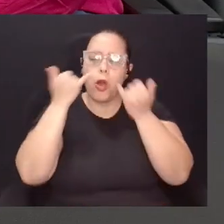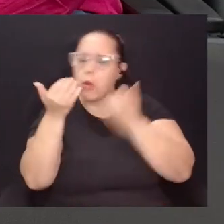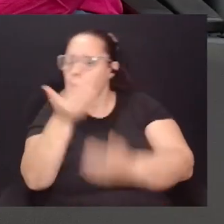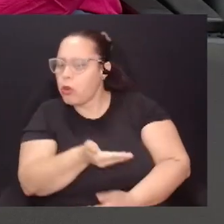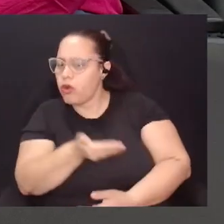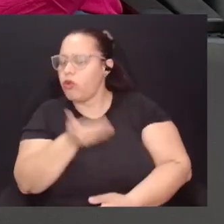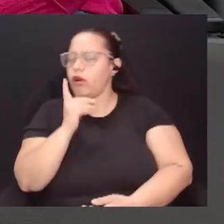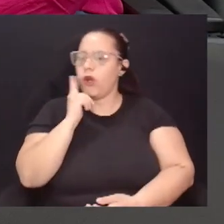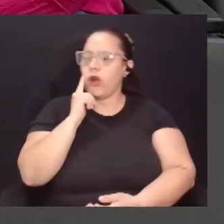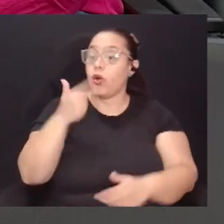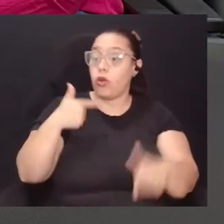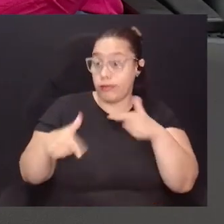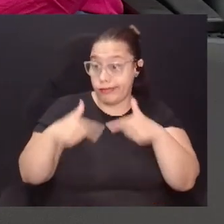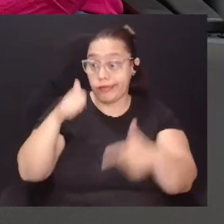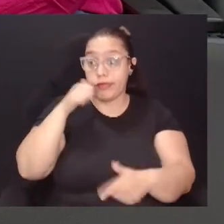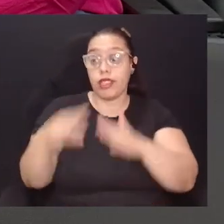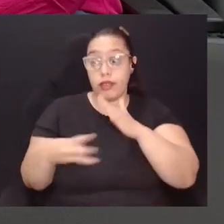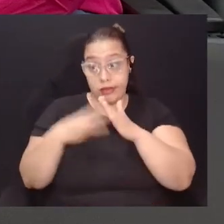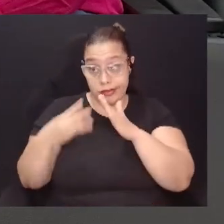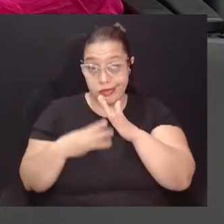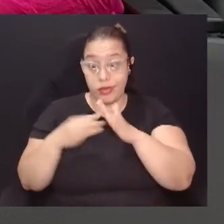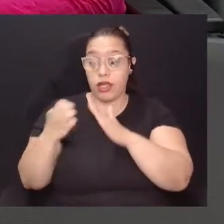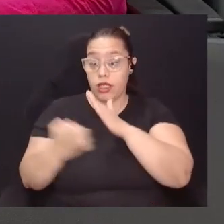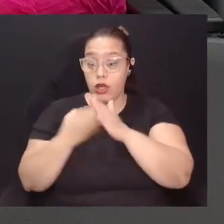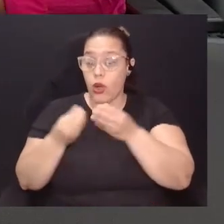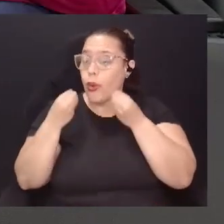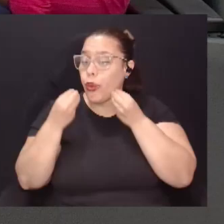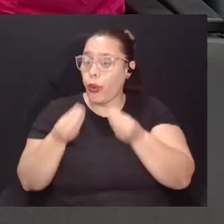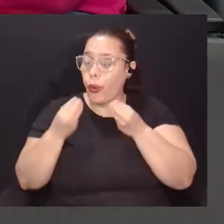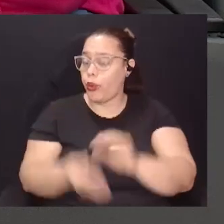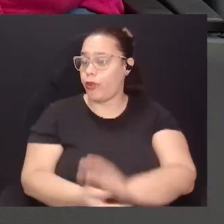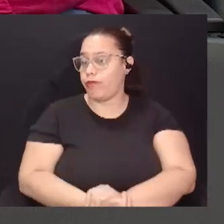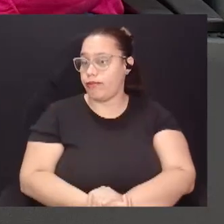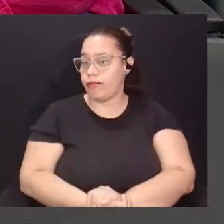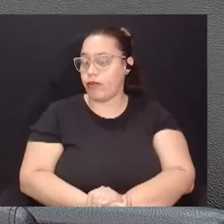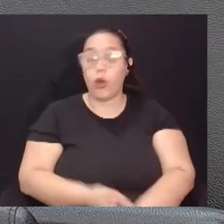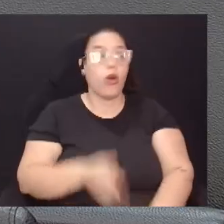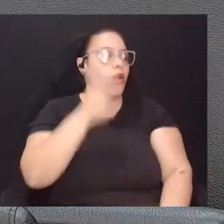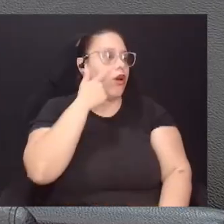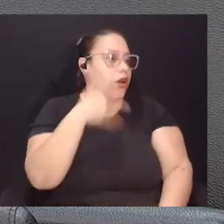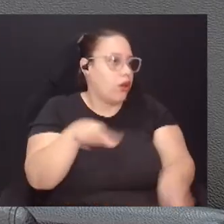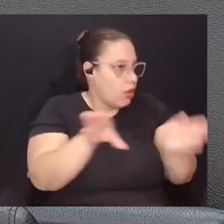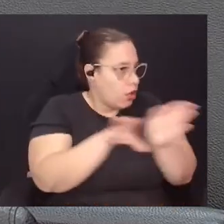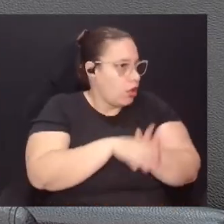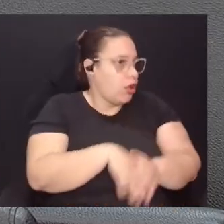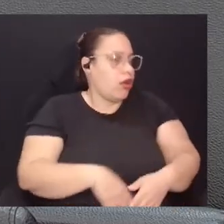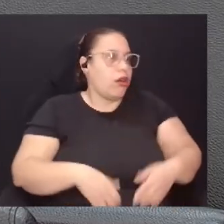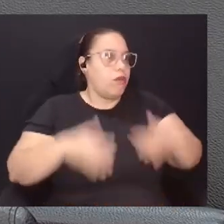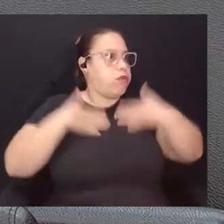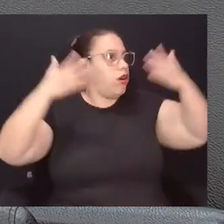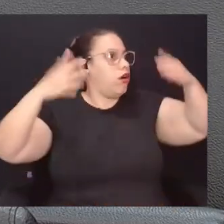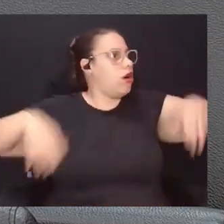as informações sobre as trabalhadoras terceirizadas dessa empresa, como que está essa situação, vereadora? Olha, chegou para a gente com